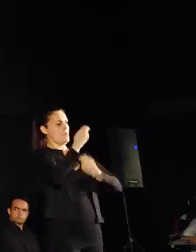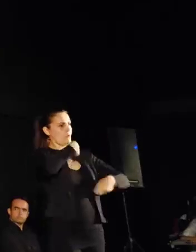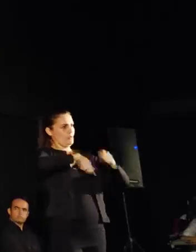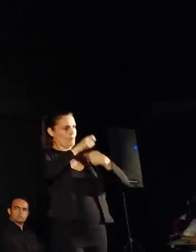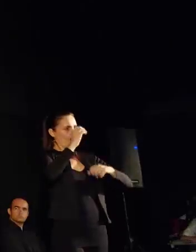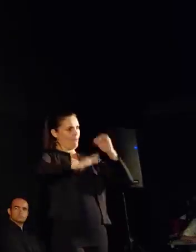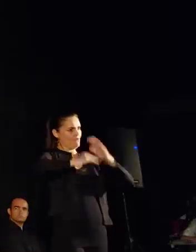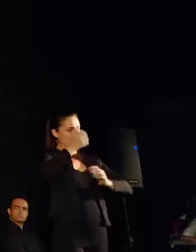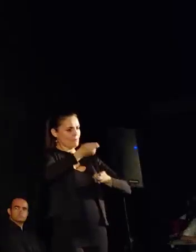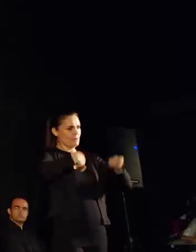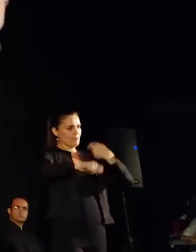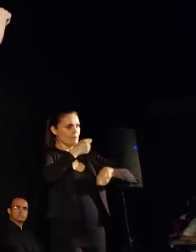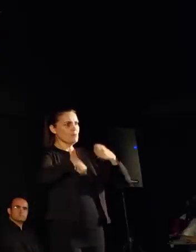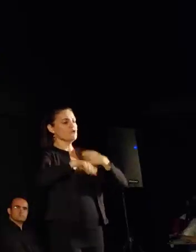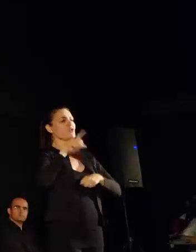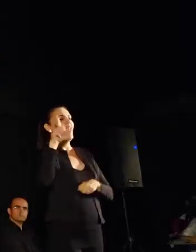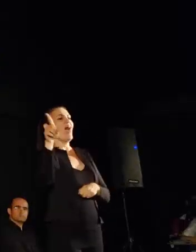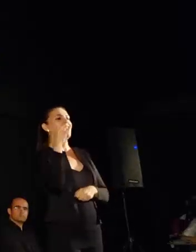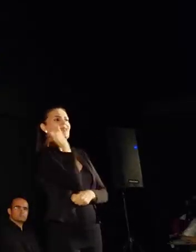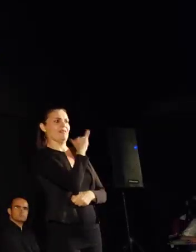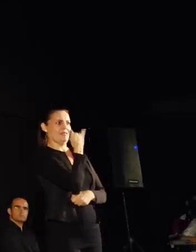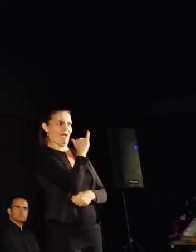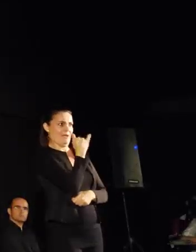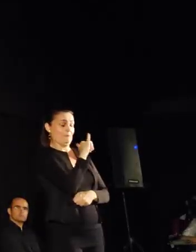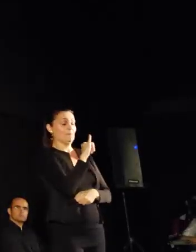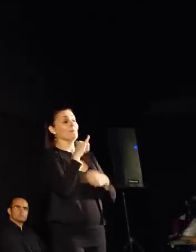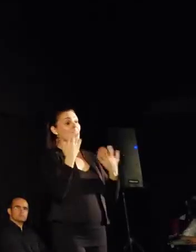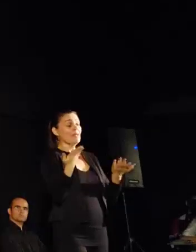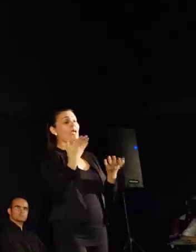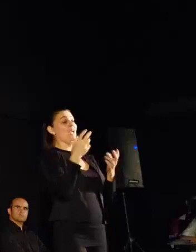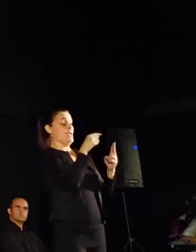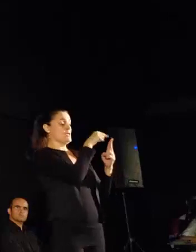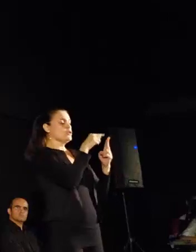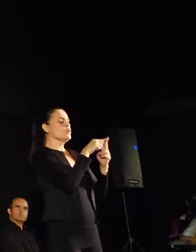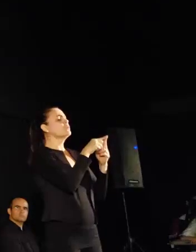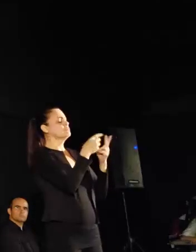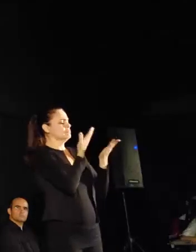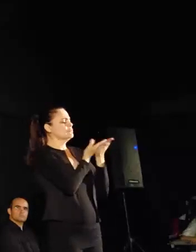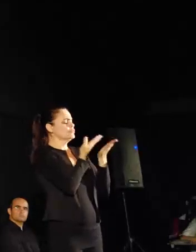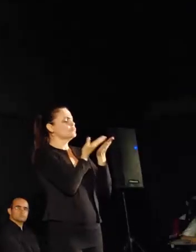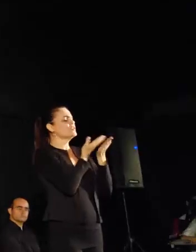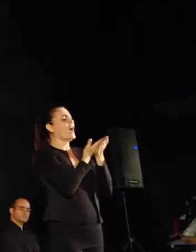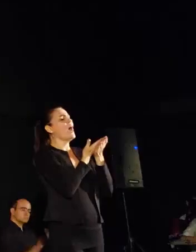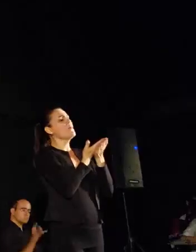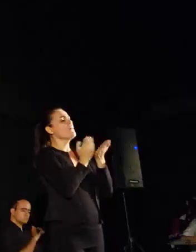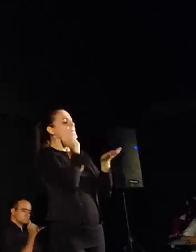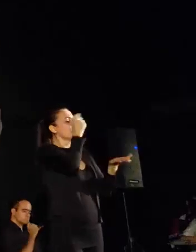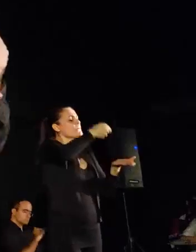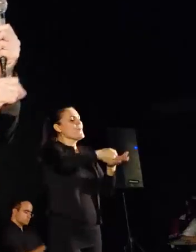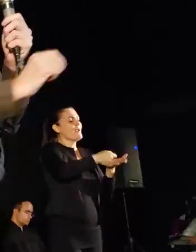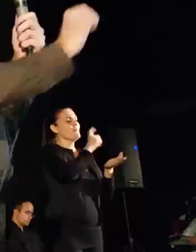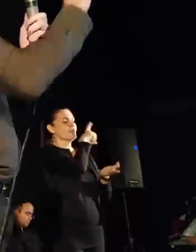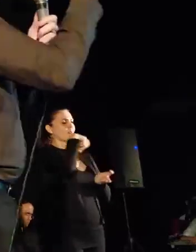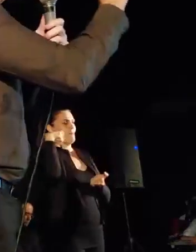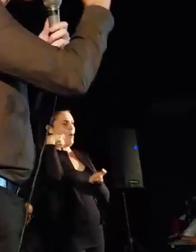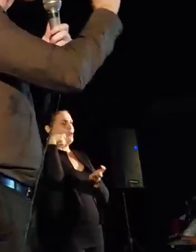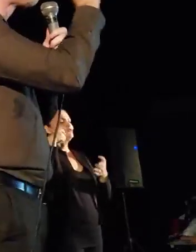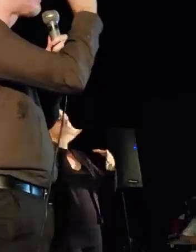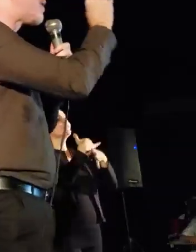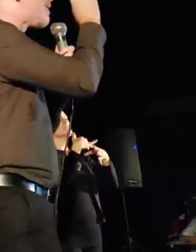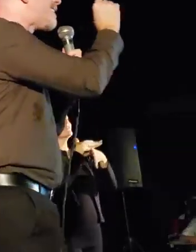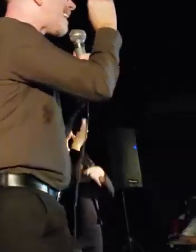Né? Eles fizeram um estudo sobre os pagamentos de impostos em Florença. Um estudo que vai de